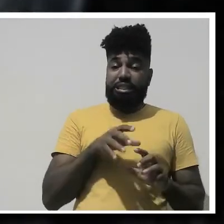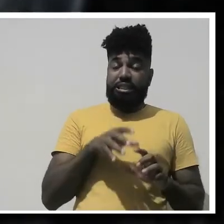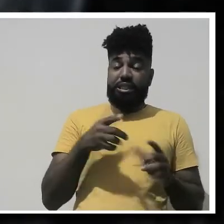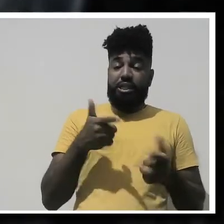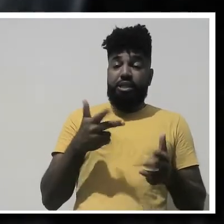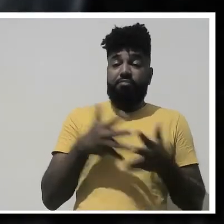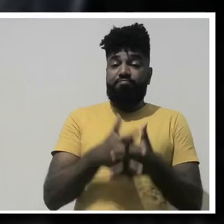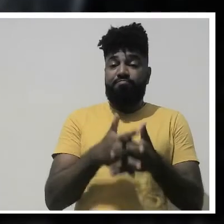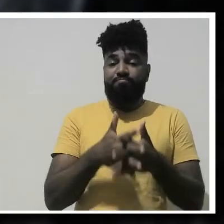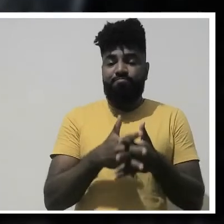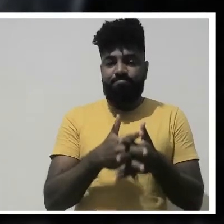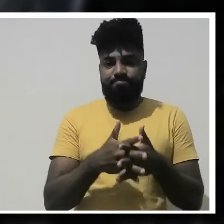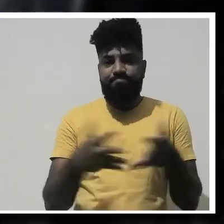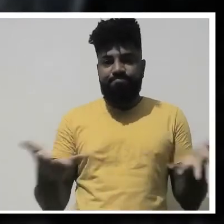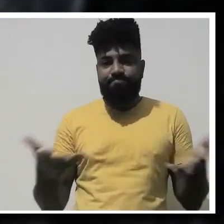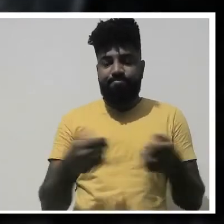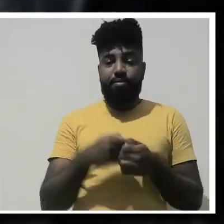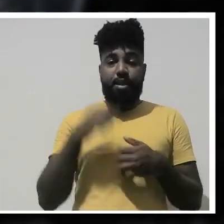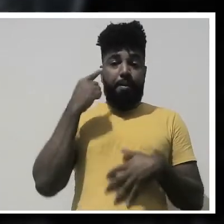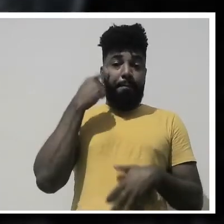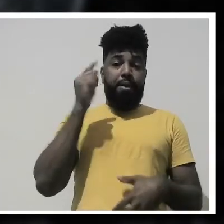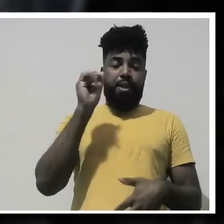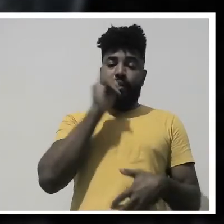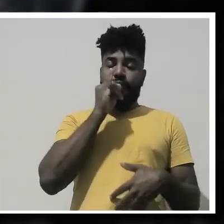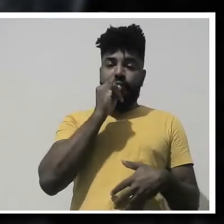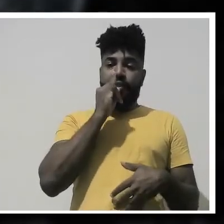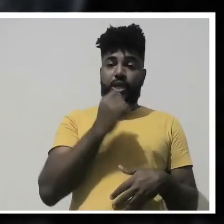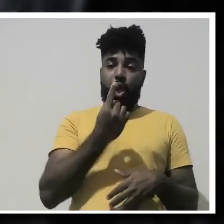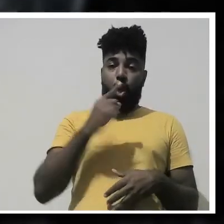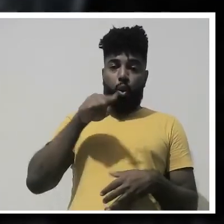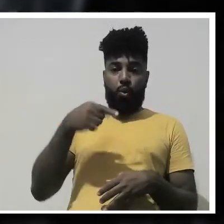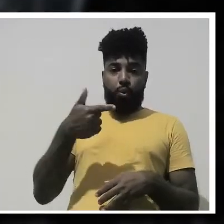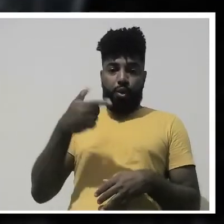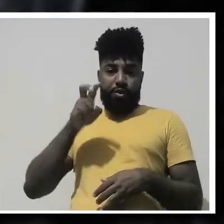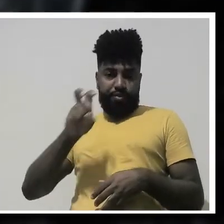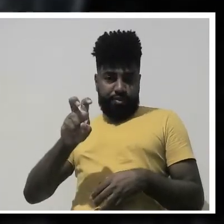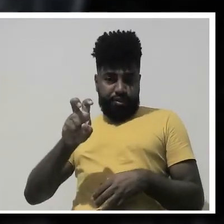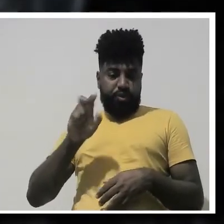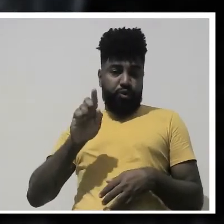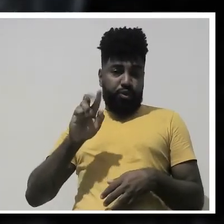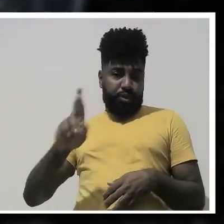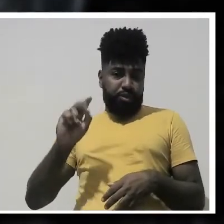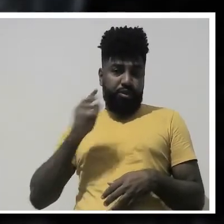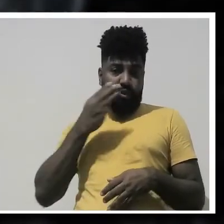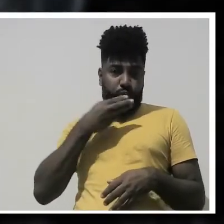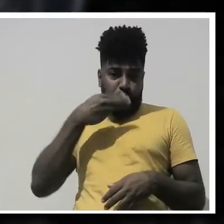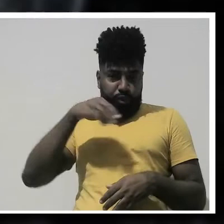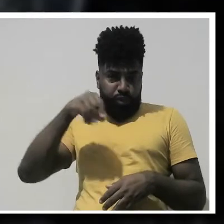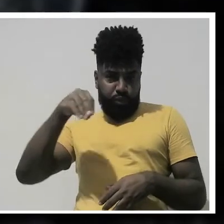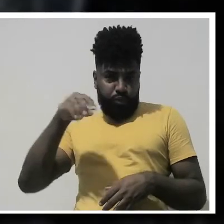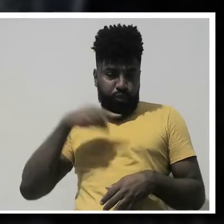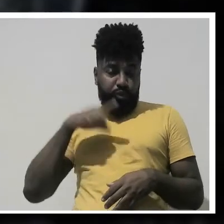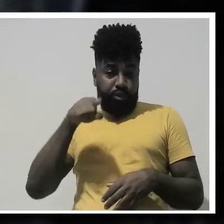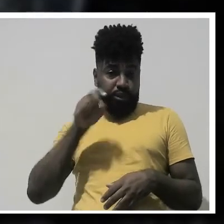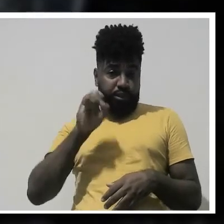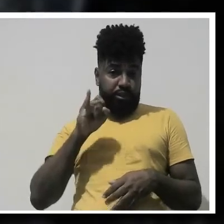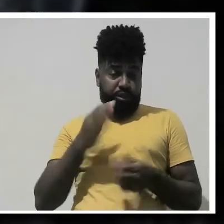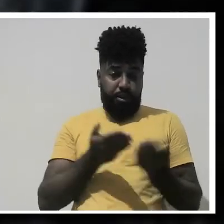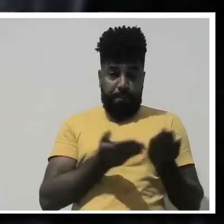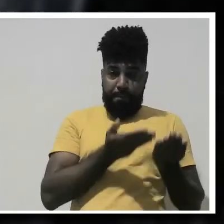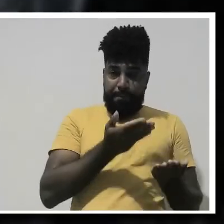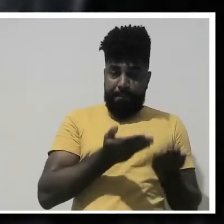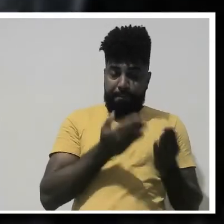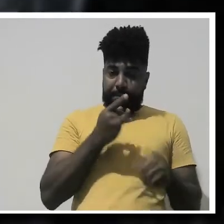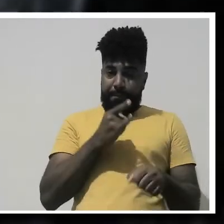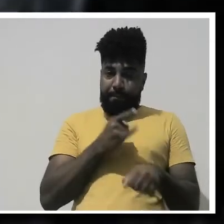balança e até ajuda a descalibrar ela. A nossa ideia aqui é tentar pesar 1,25 gramas de açúcar. Claro que se você